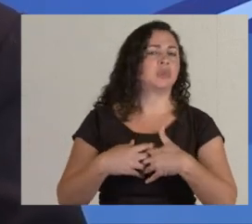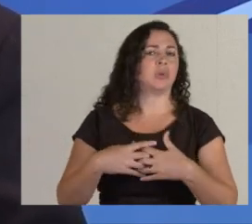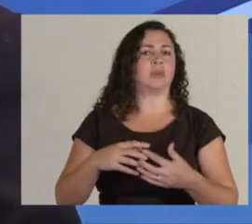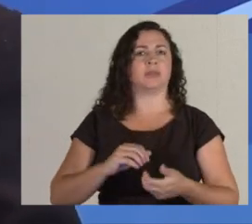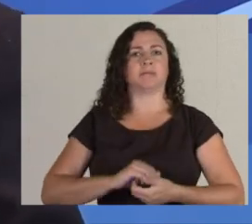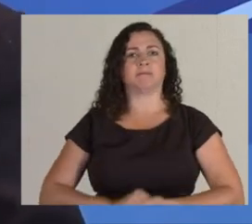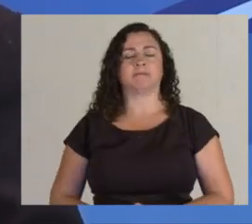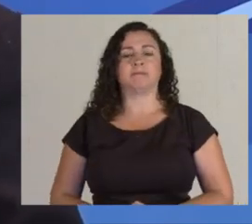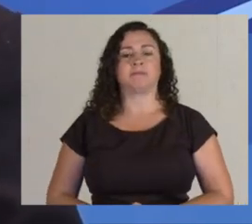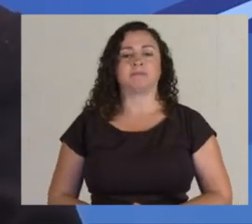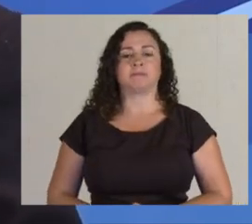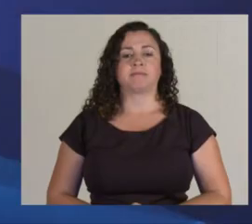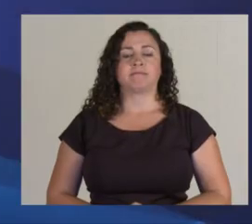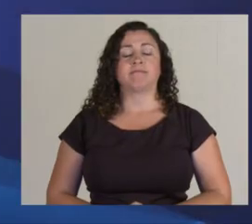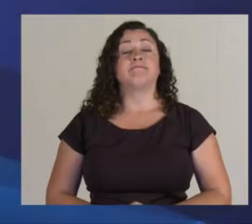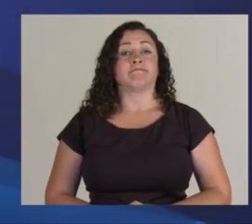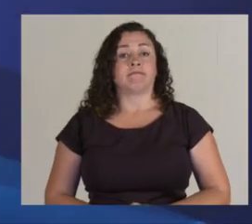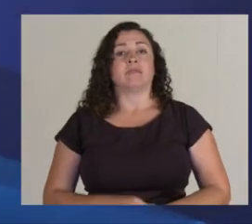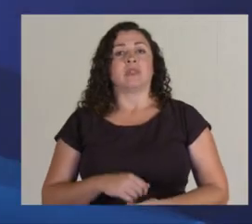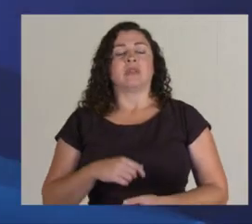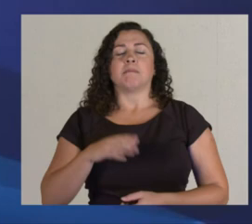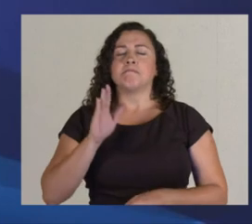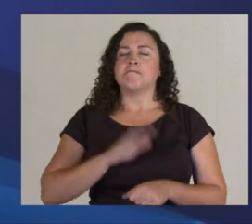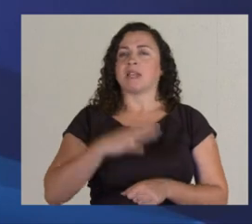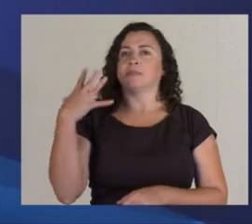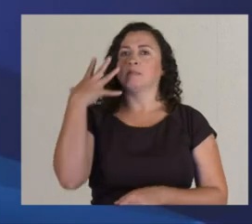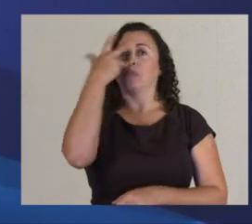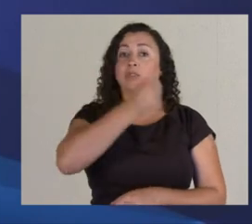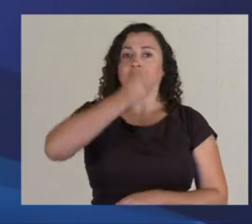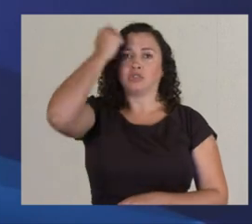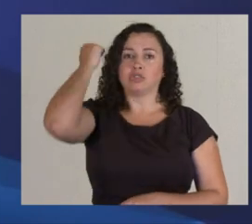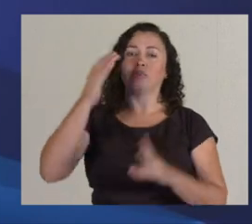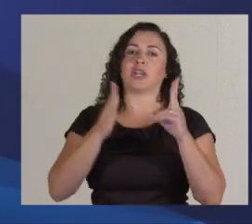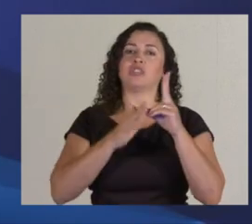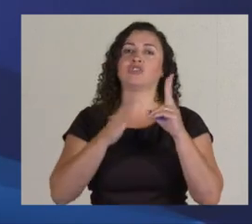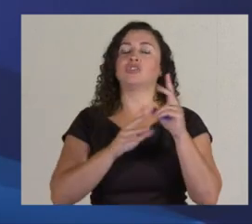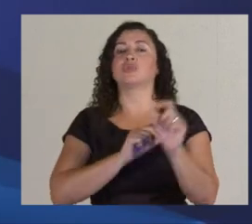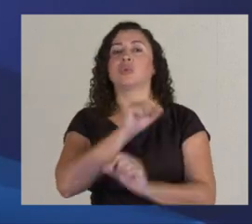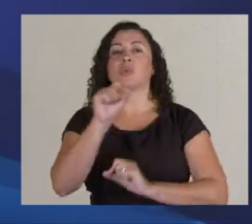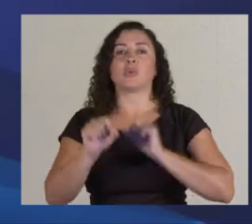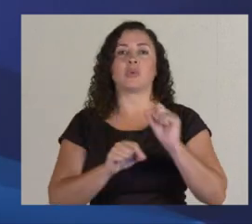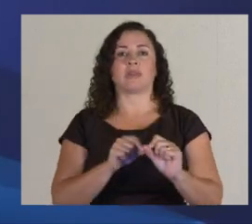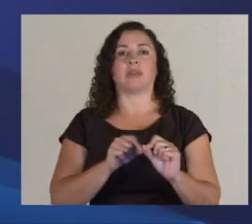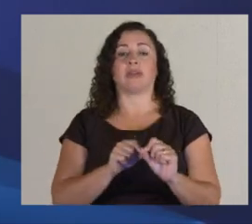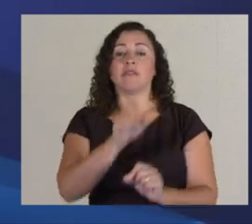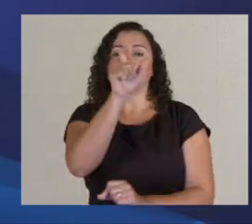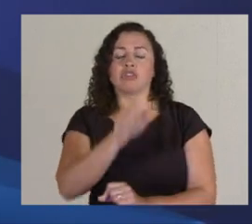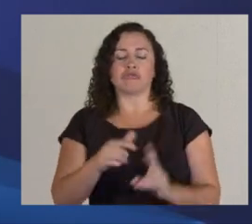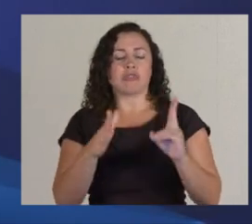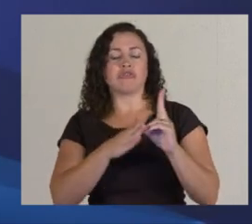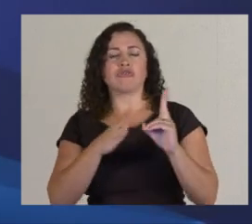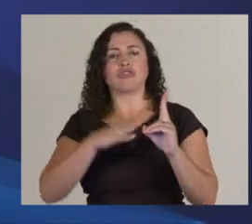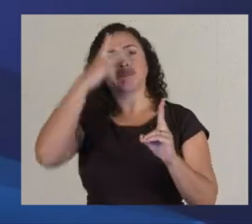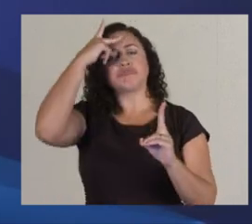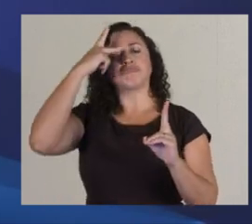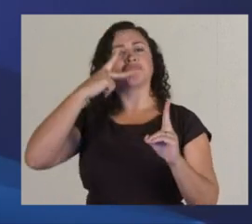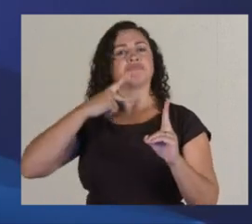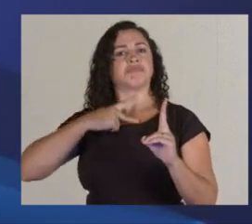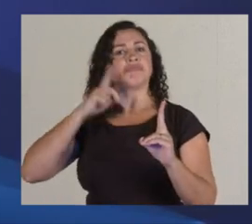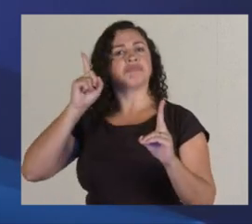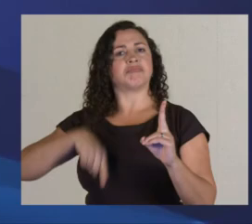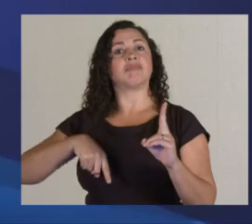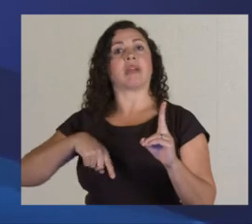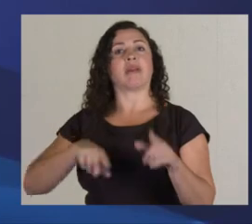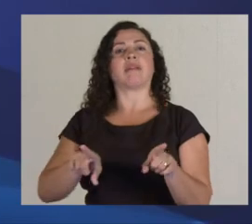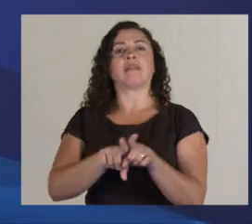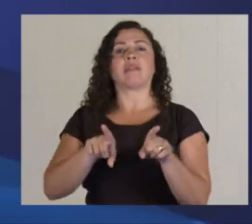vai funcionar na prática? Uma das partes mais bonitas desse vestibular indígena está na autoafirmação e na